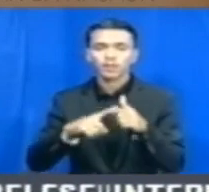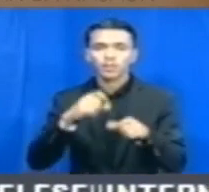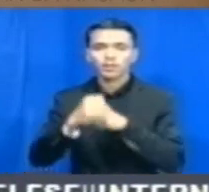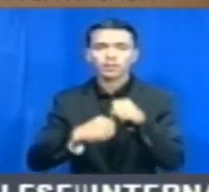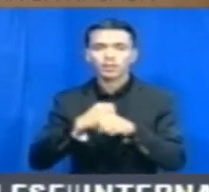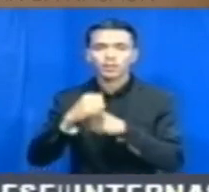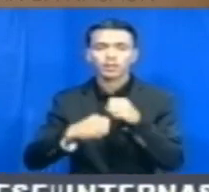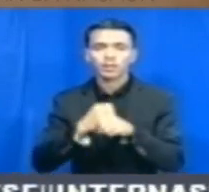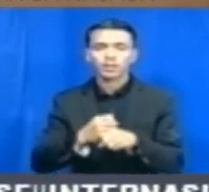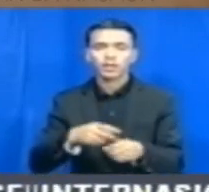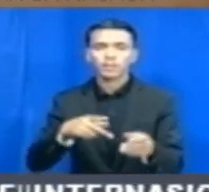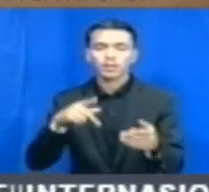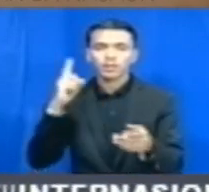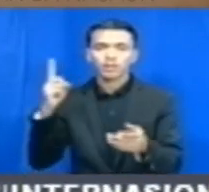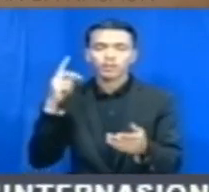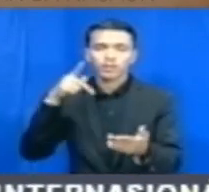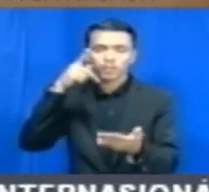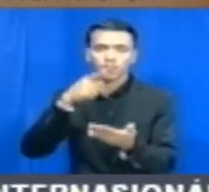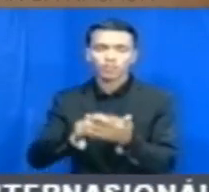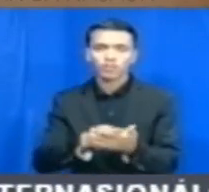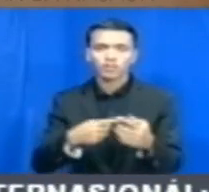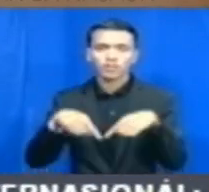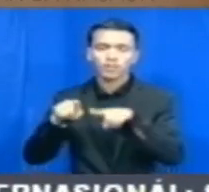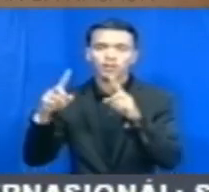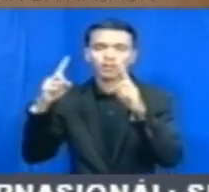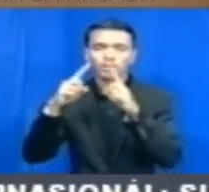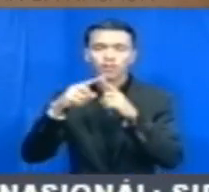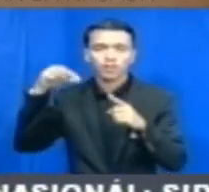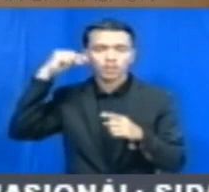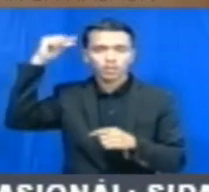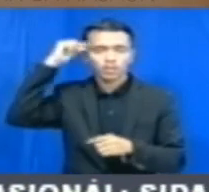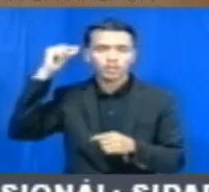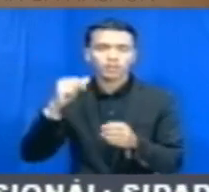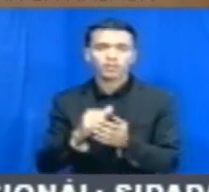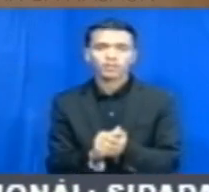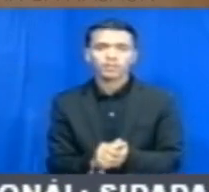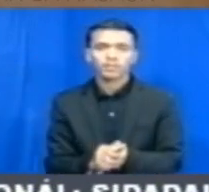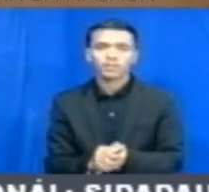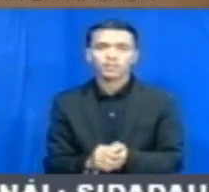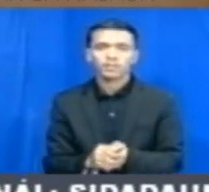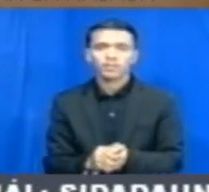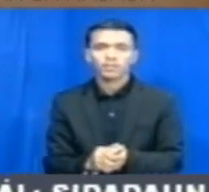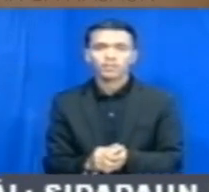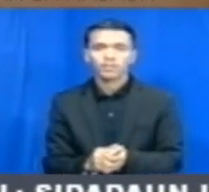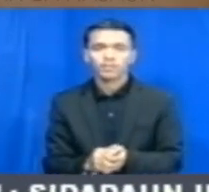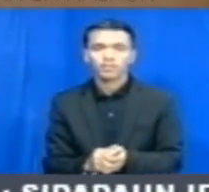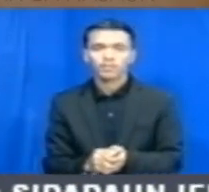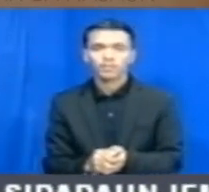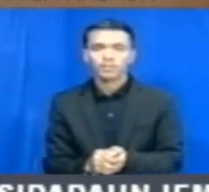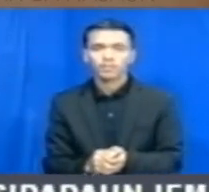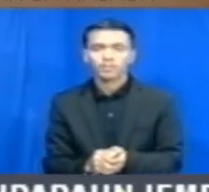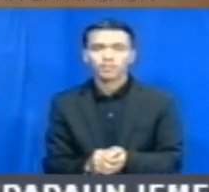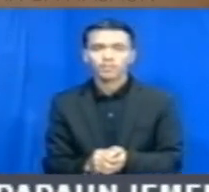a mim sempre estava a proposta, pedir o meu para o governo. Começo, senhor ministro Salvador, minha